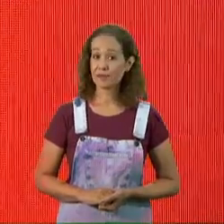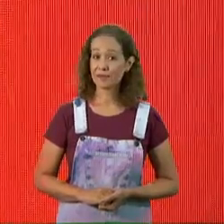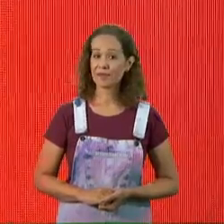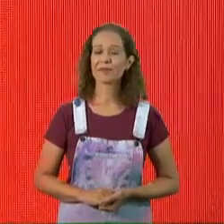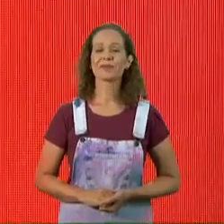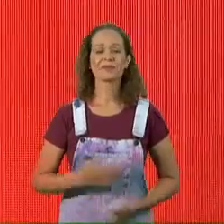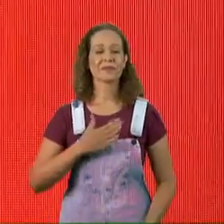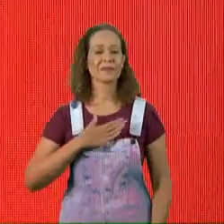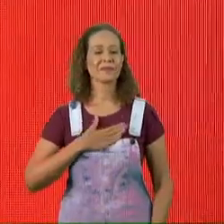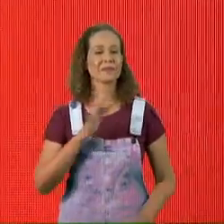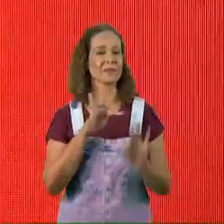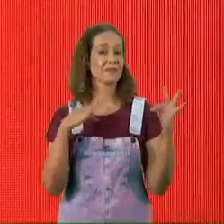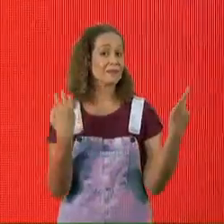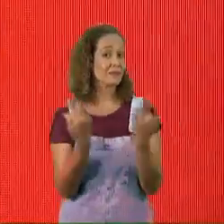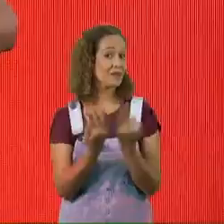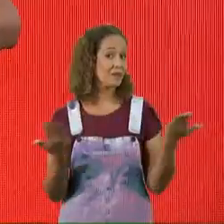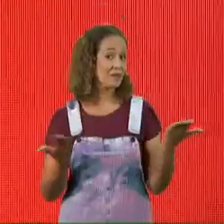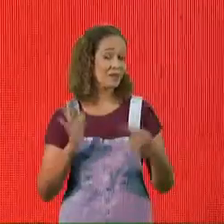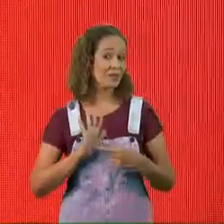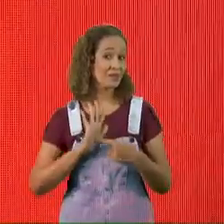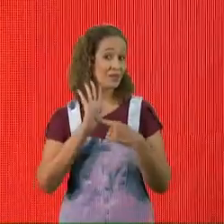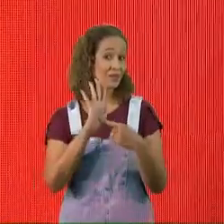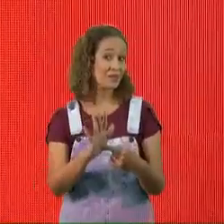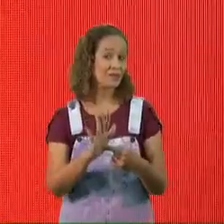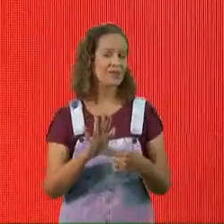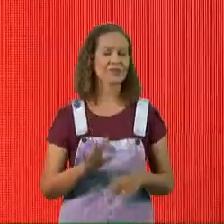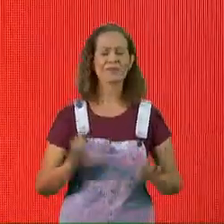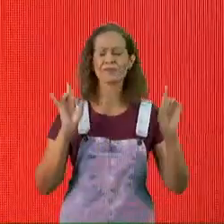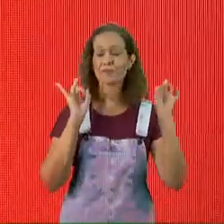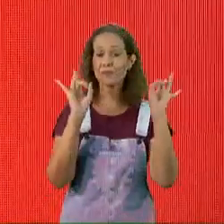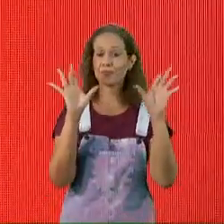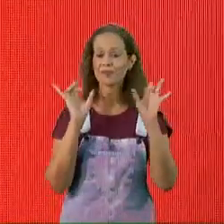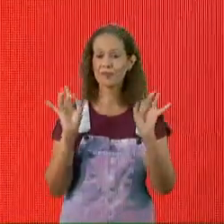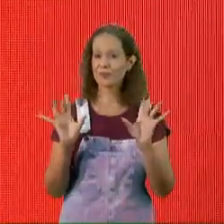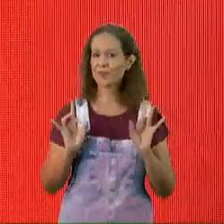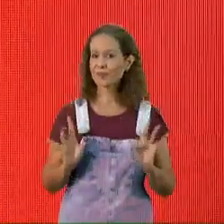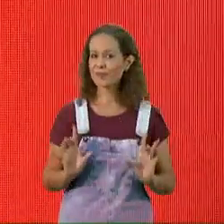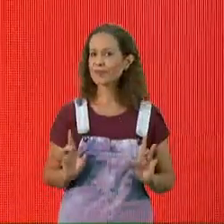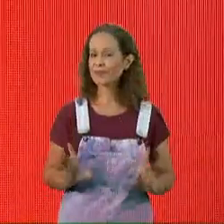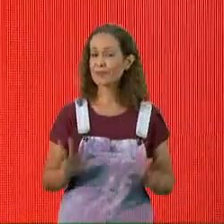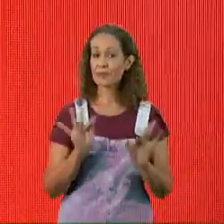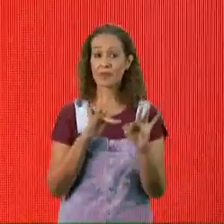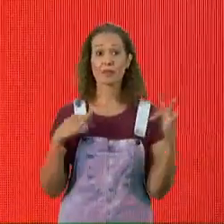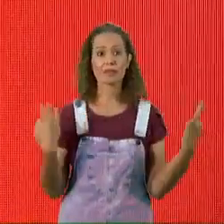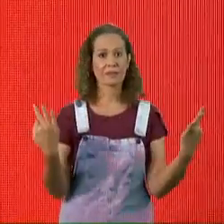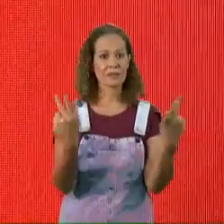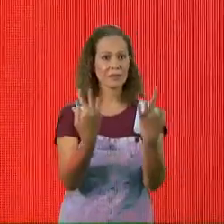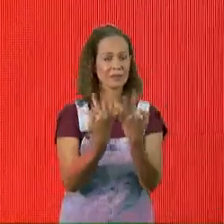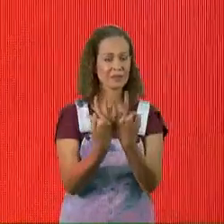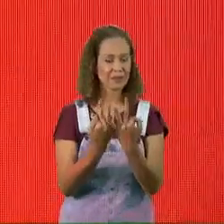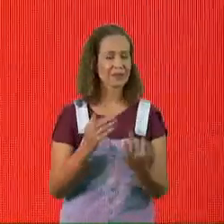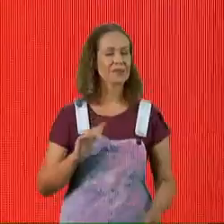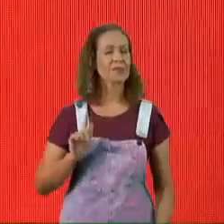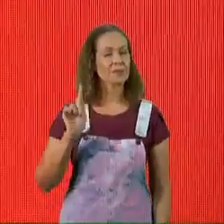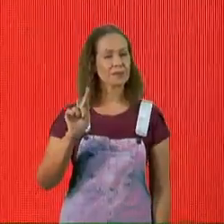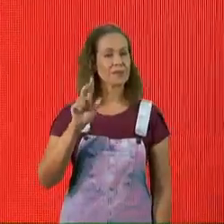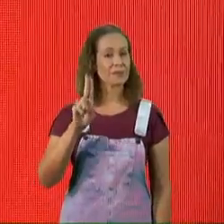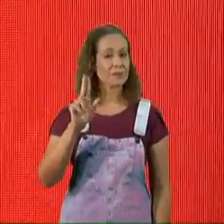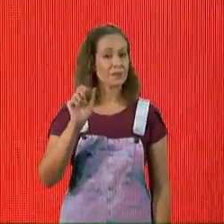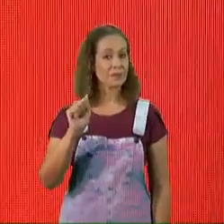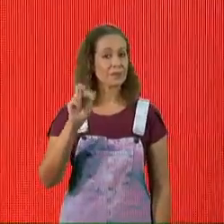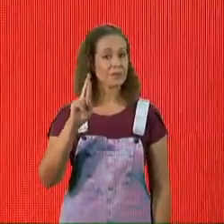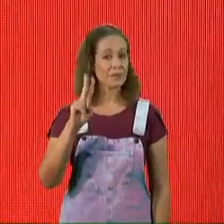A minha família de hoje é uma família muito especial. É uma família lá de Guarulhos, isso mesmo,